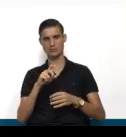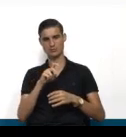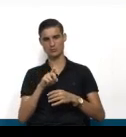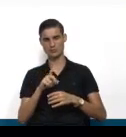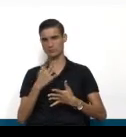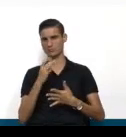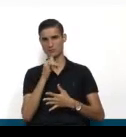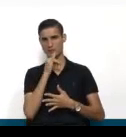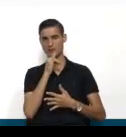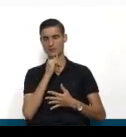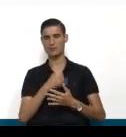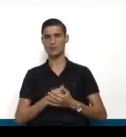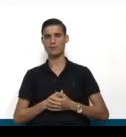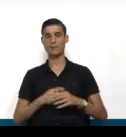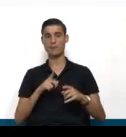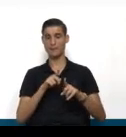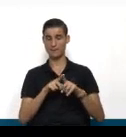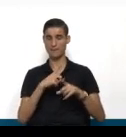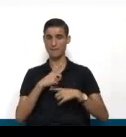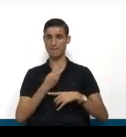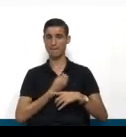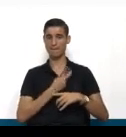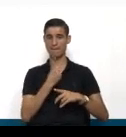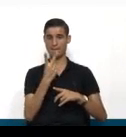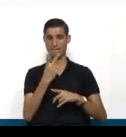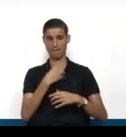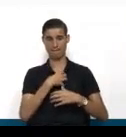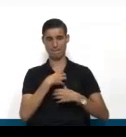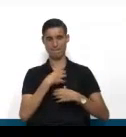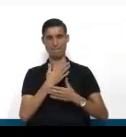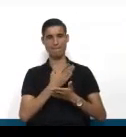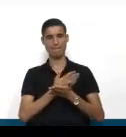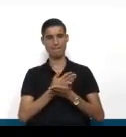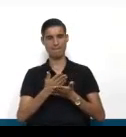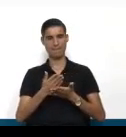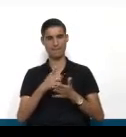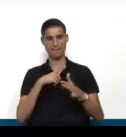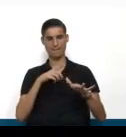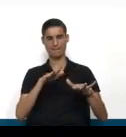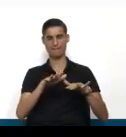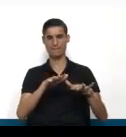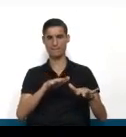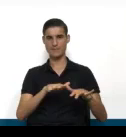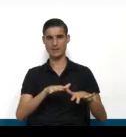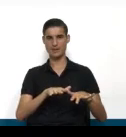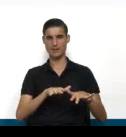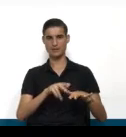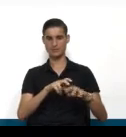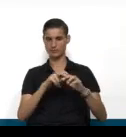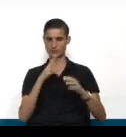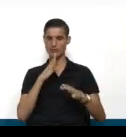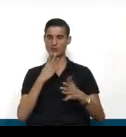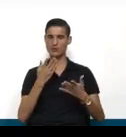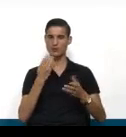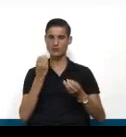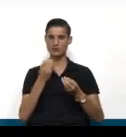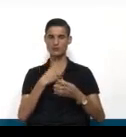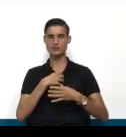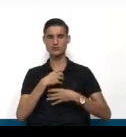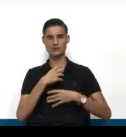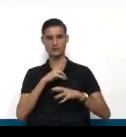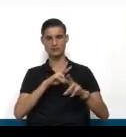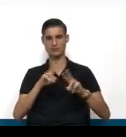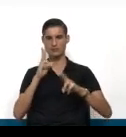um exemplo. E existem duas formas de começar este movimento. Então, vamos conhecer essas duas formas para que